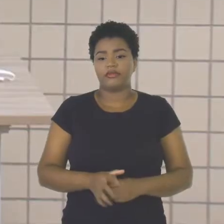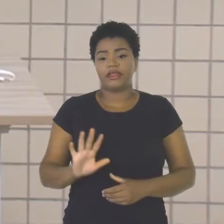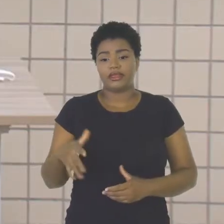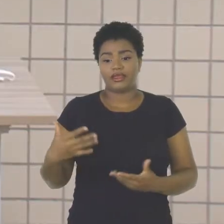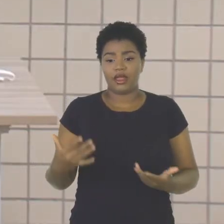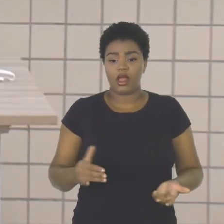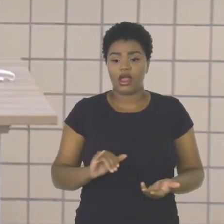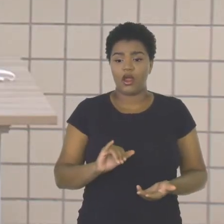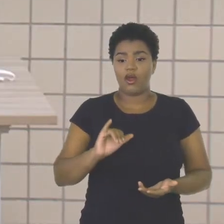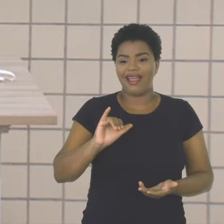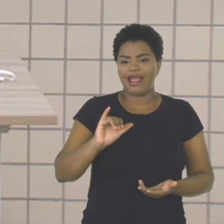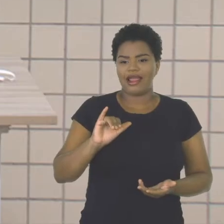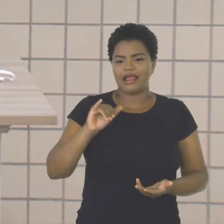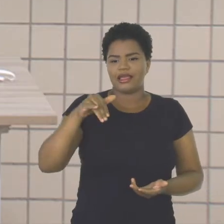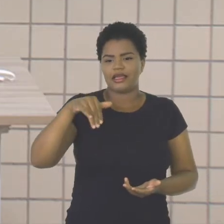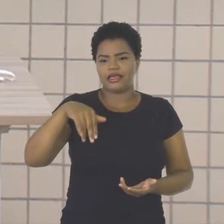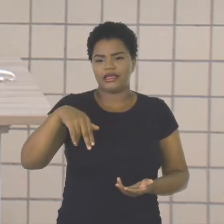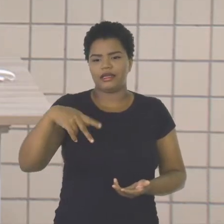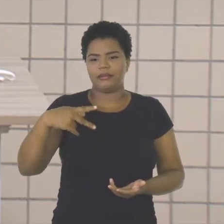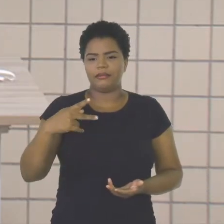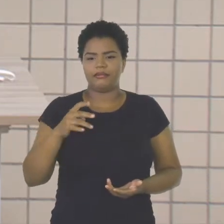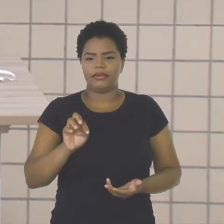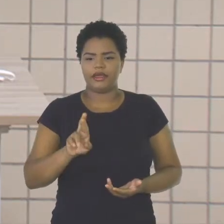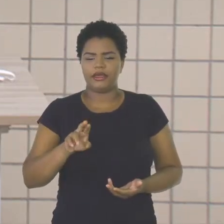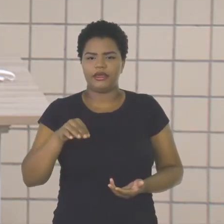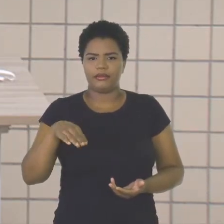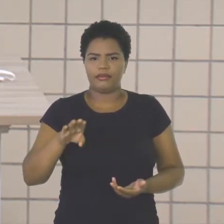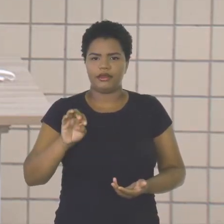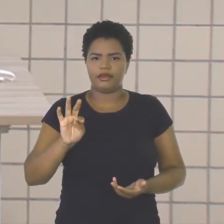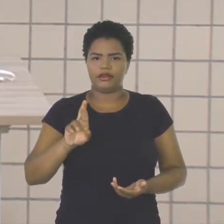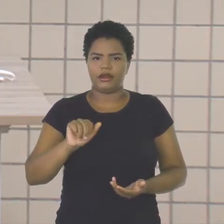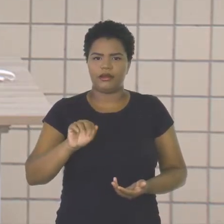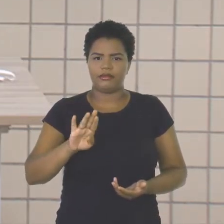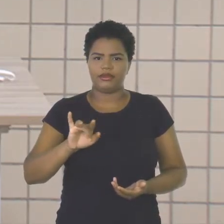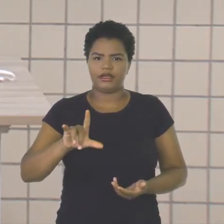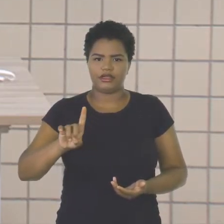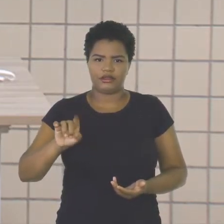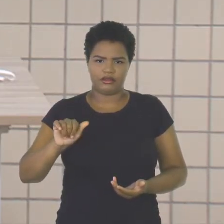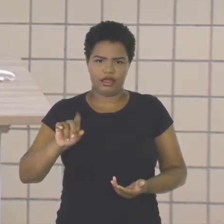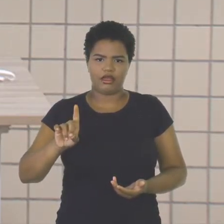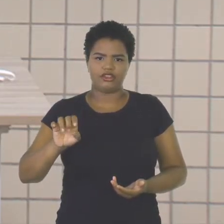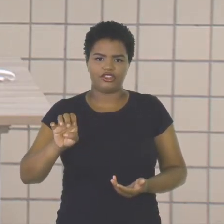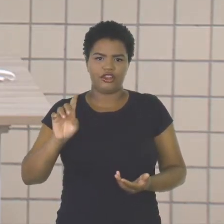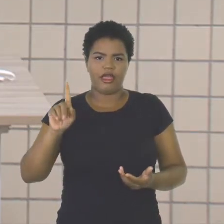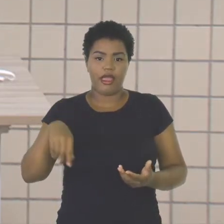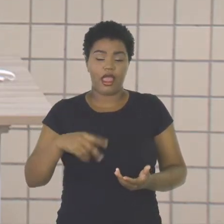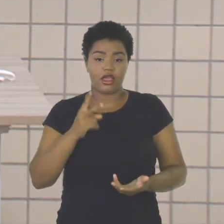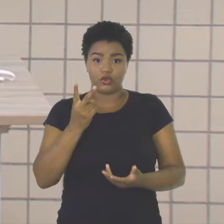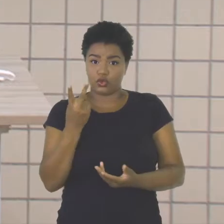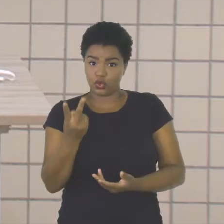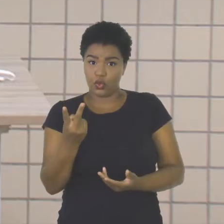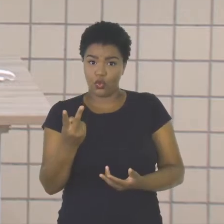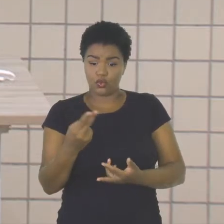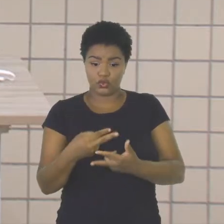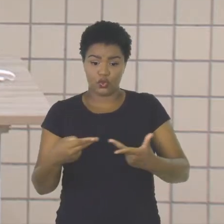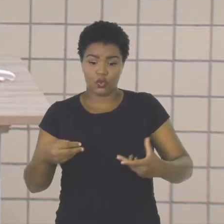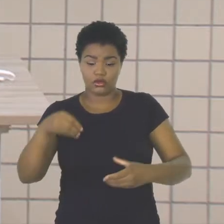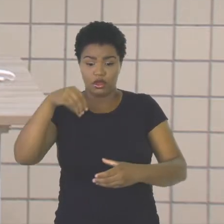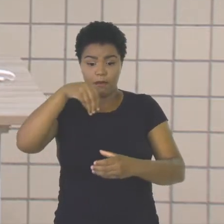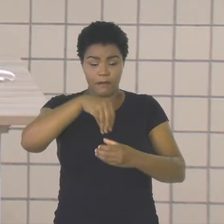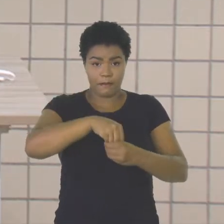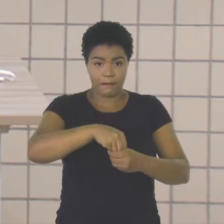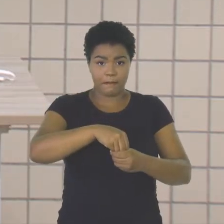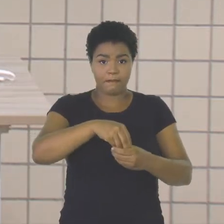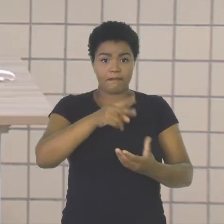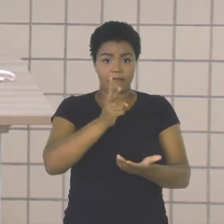impenetrabilidade é justamente isso. São dois corpos que ocupam o mesmo lugar ao mesmo tempo. Por exemplo, o copo com a água,